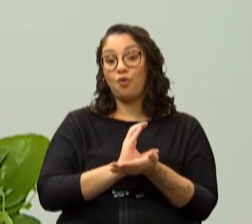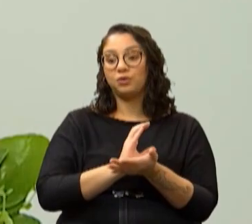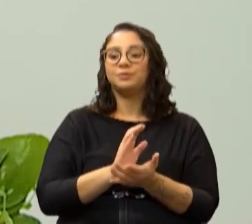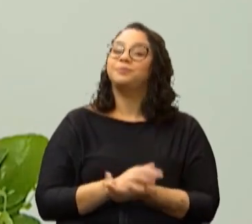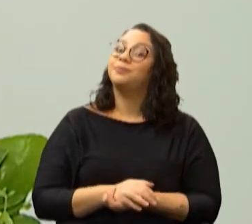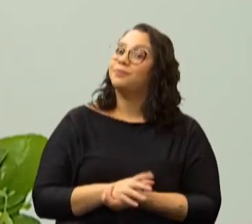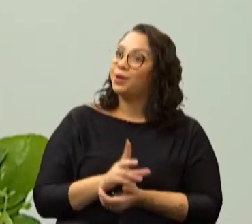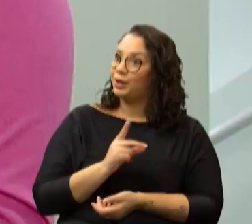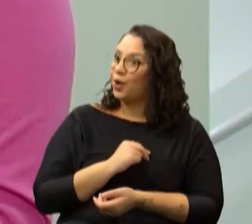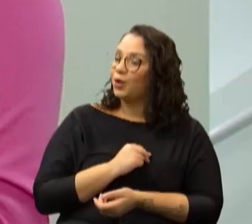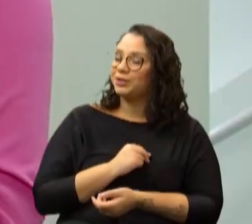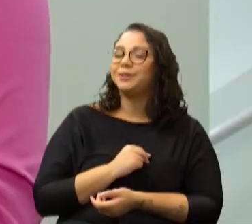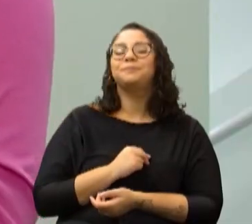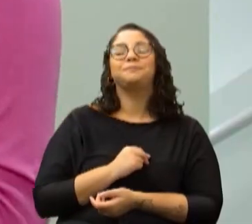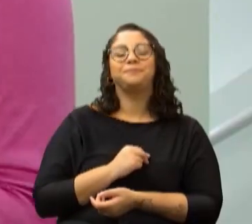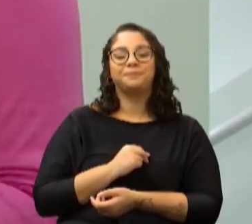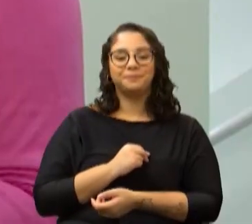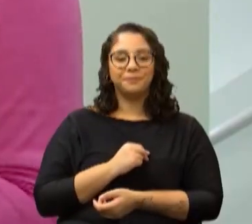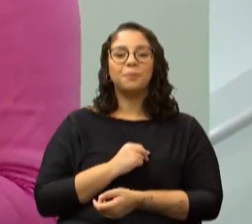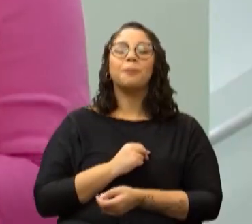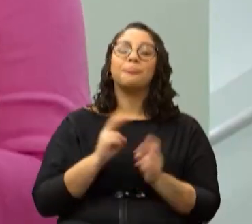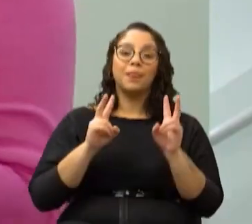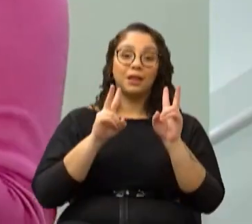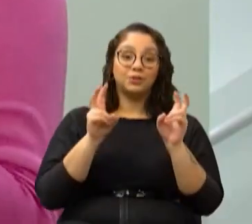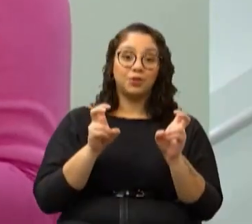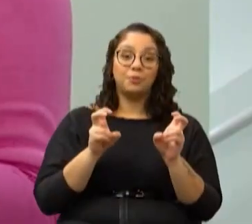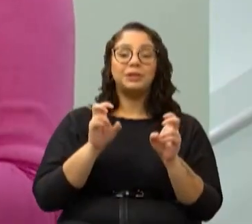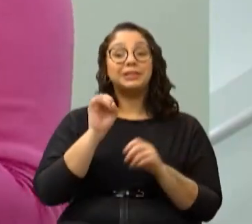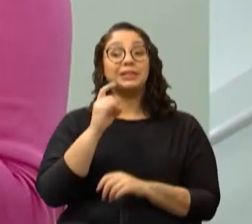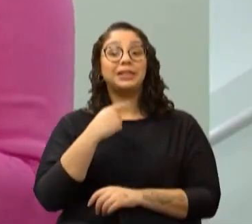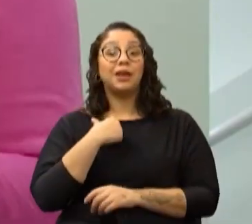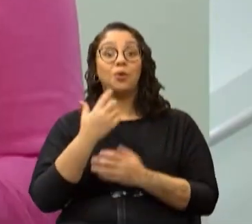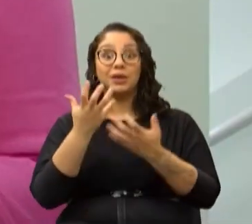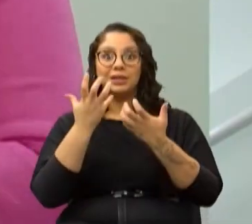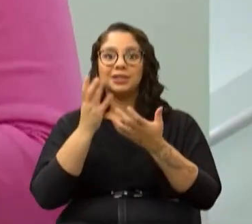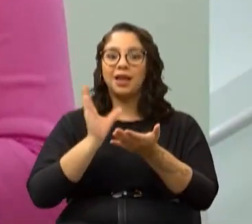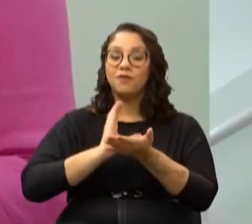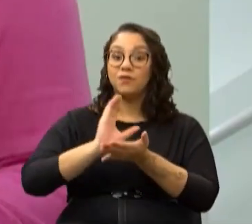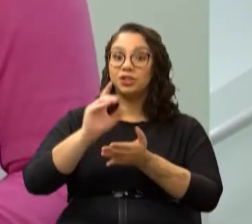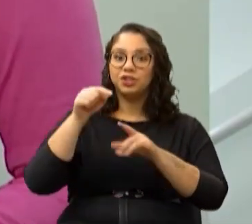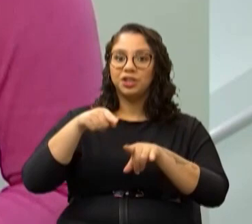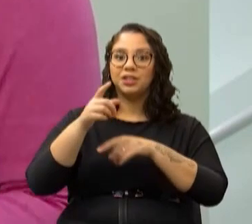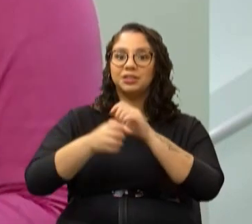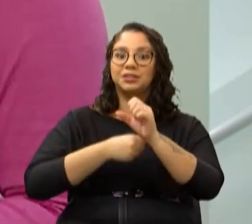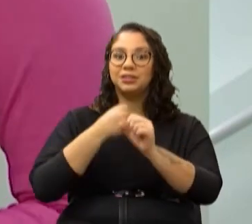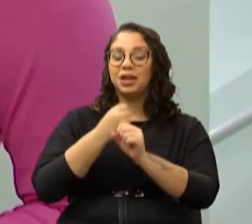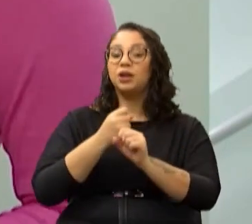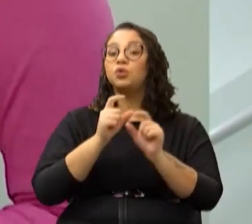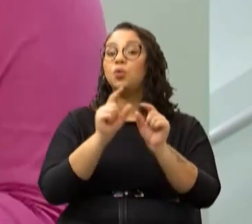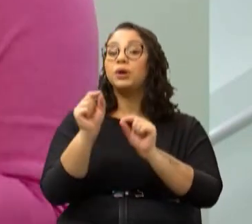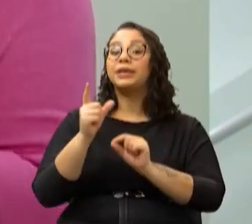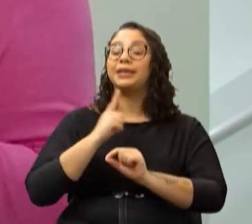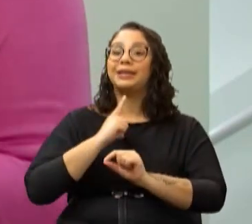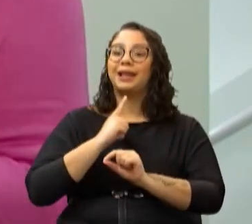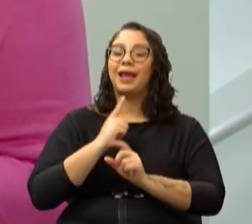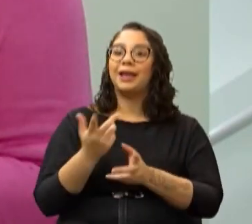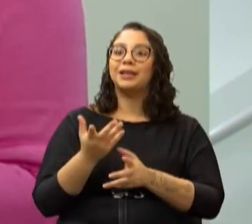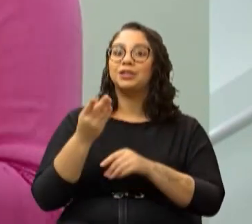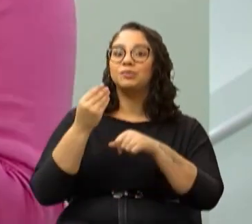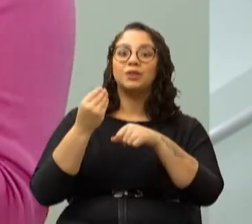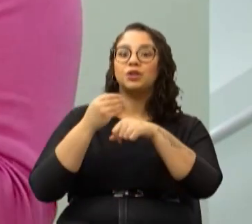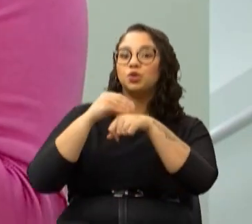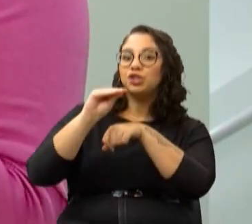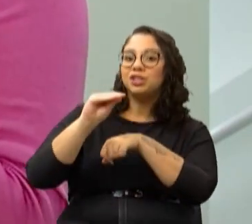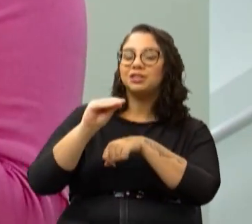uma boa rentabilidade. Nossa, e falando assim, se eu já quiser investir esse ano, o